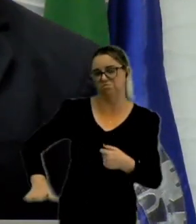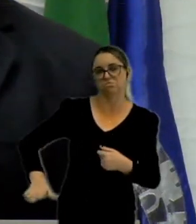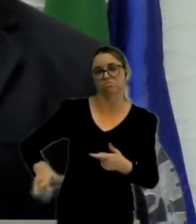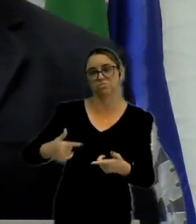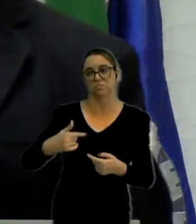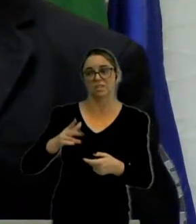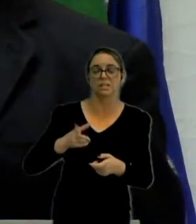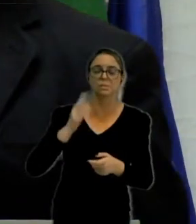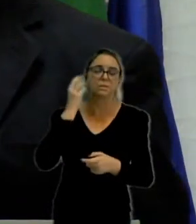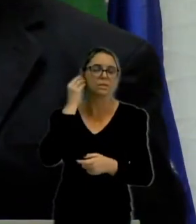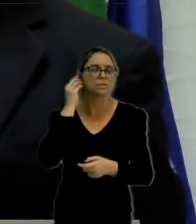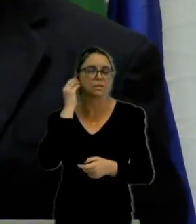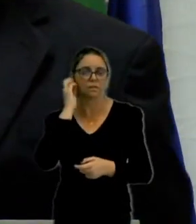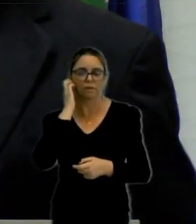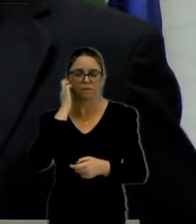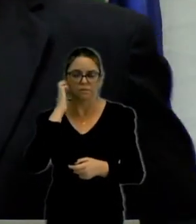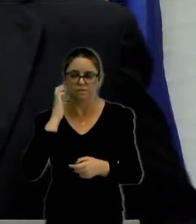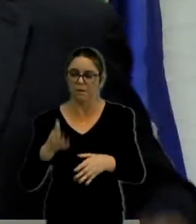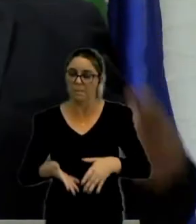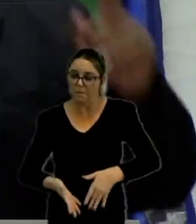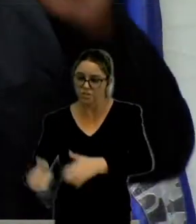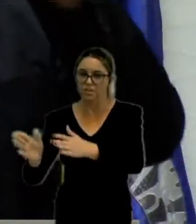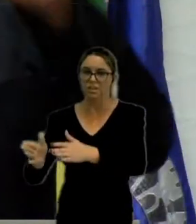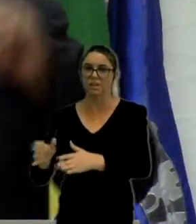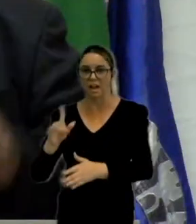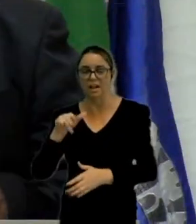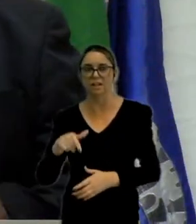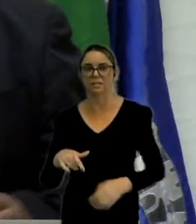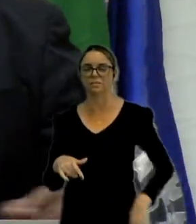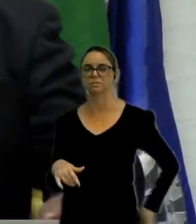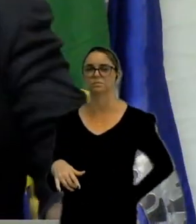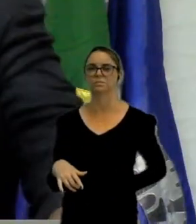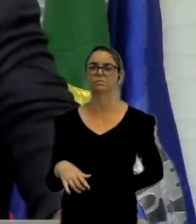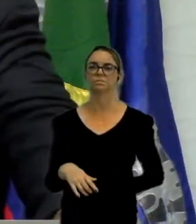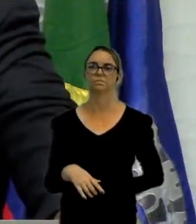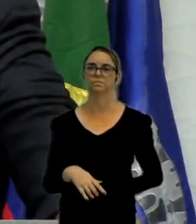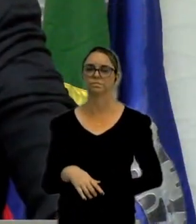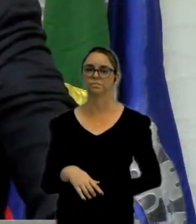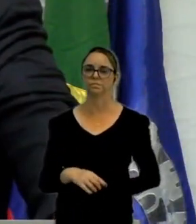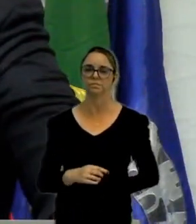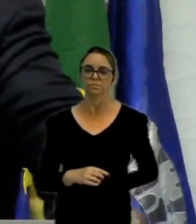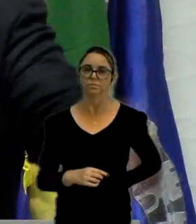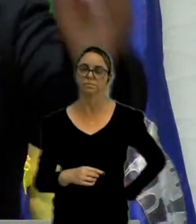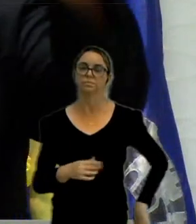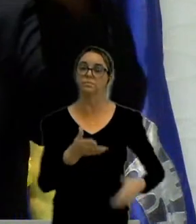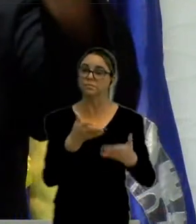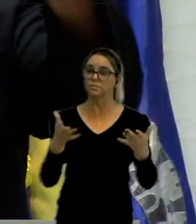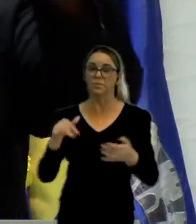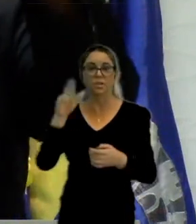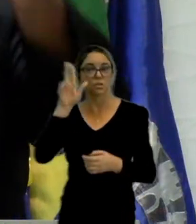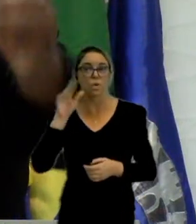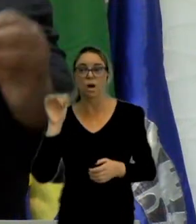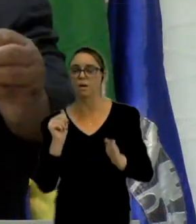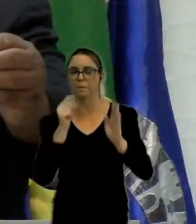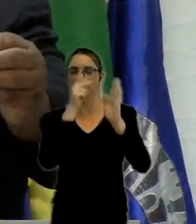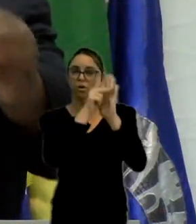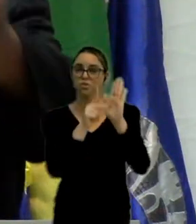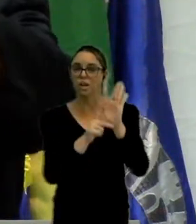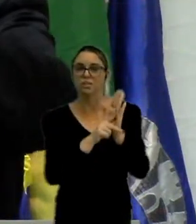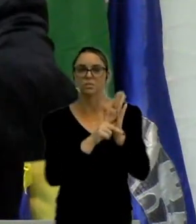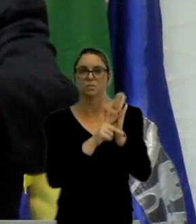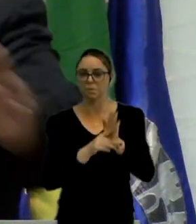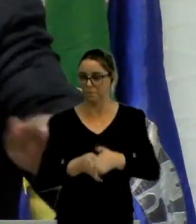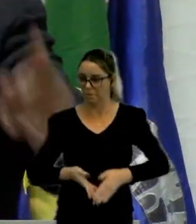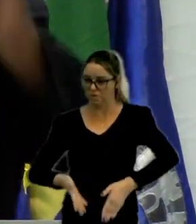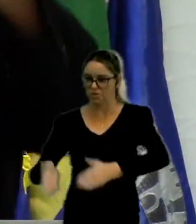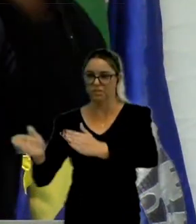uns tornos, e a pista vai passar aqui. Gente, nunca teve um projeto de uma pista passando em